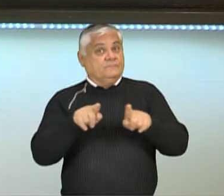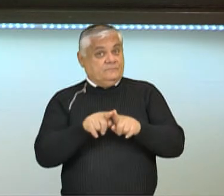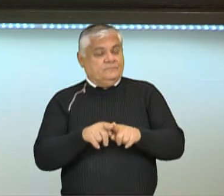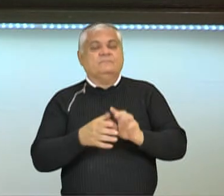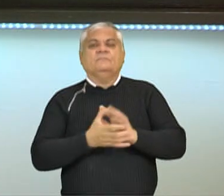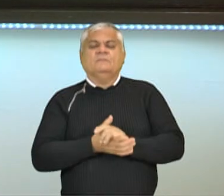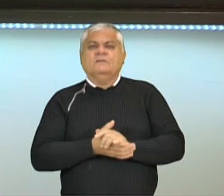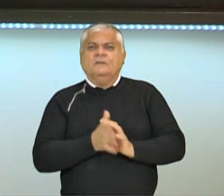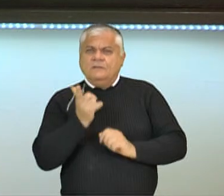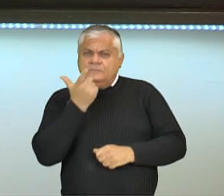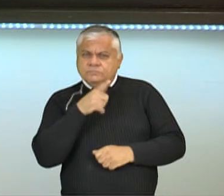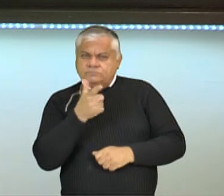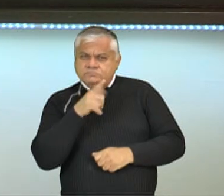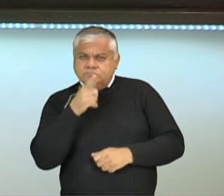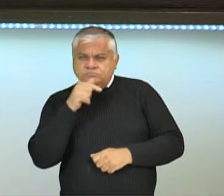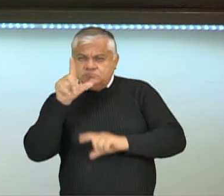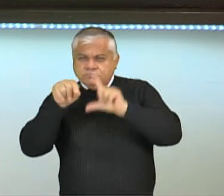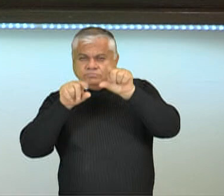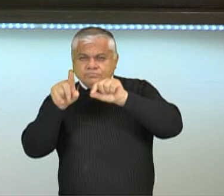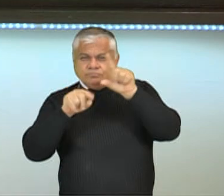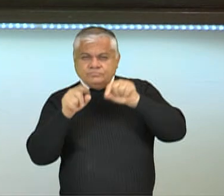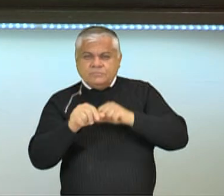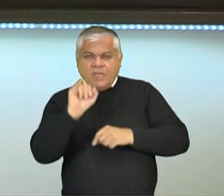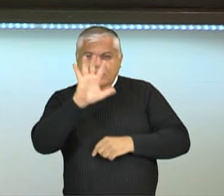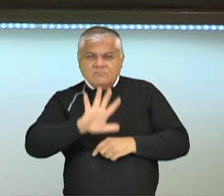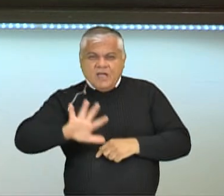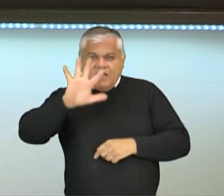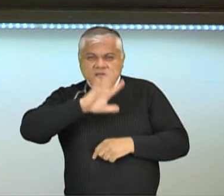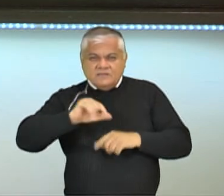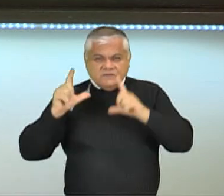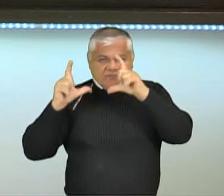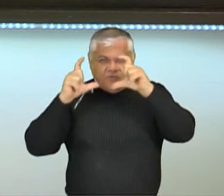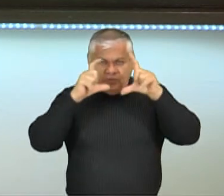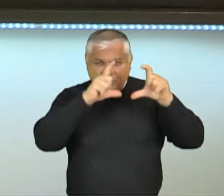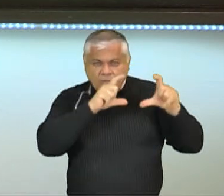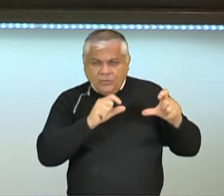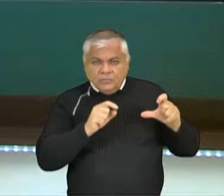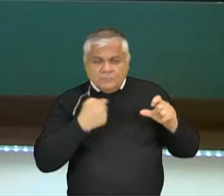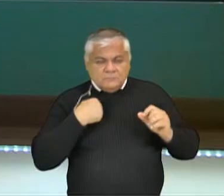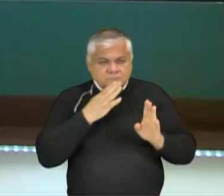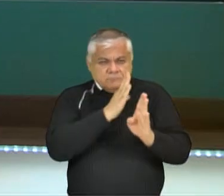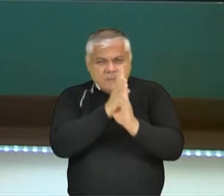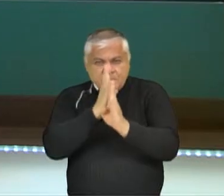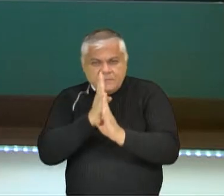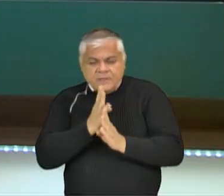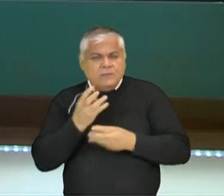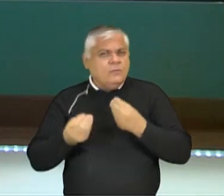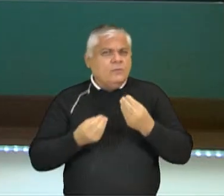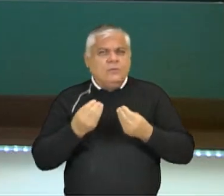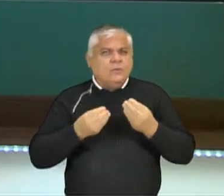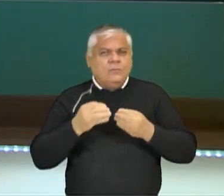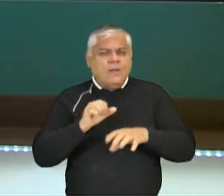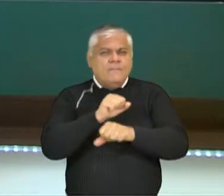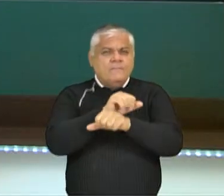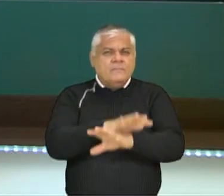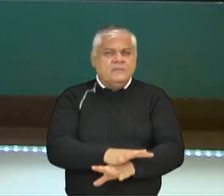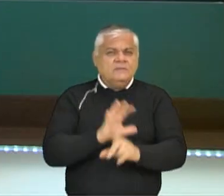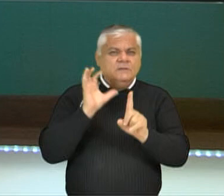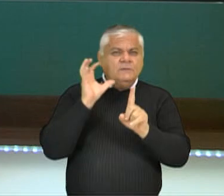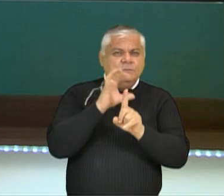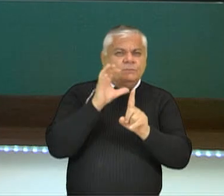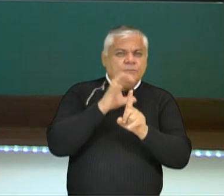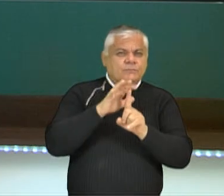Retornamos. E aí, encontrou alguma imagem que traz essa característica, né, que a gente consegue identificar como que a mídia consegue